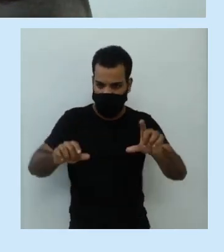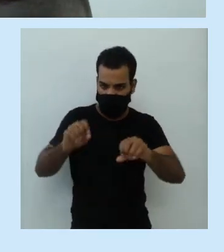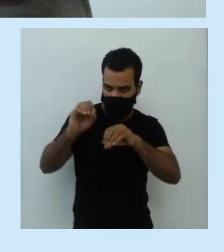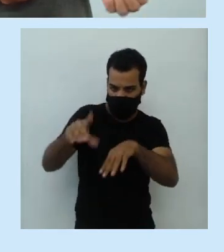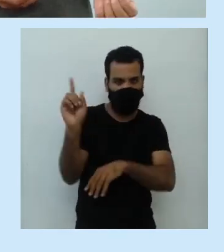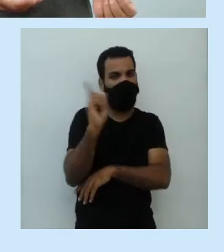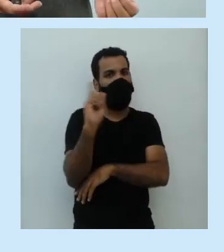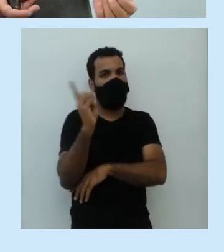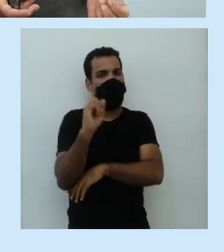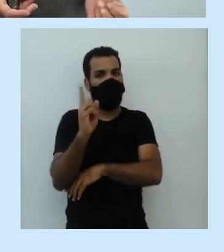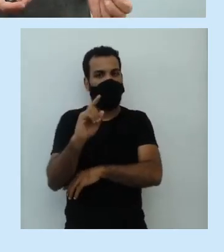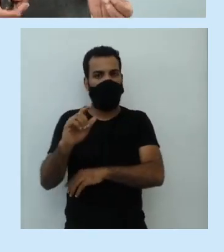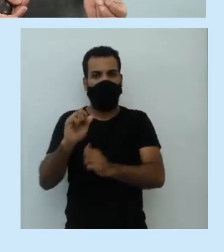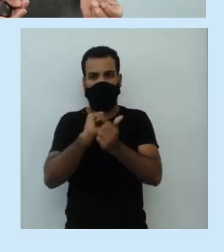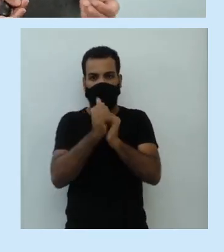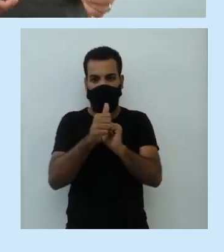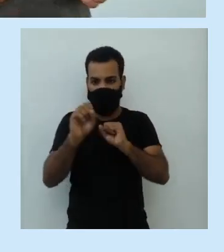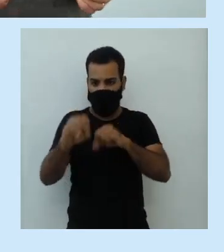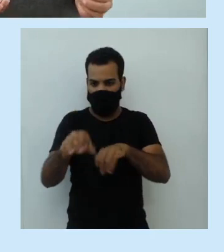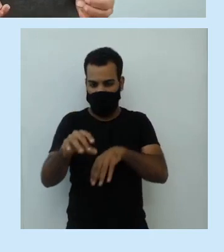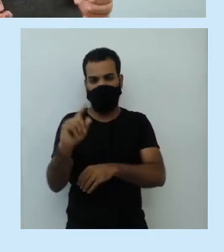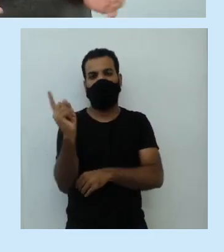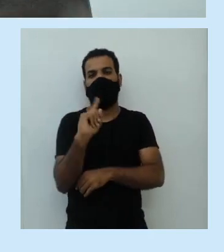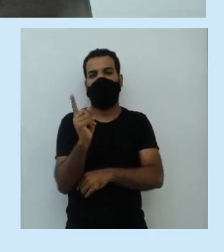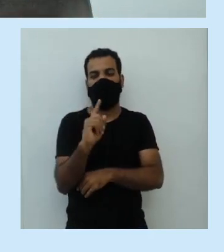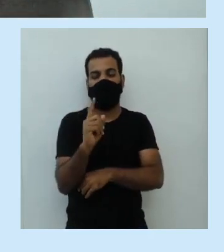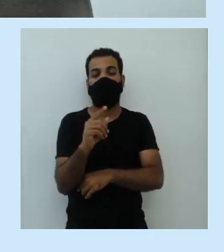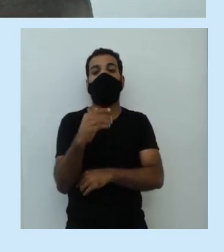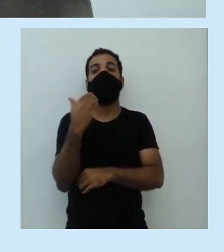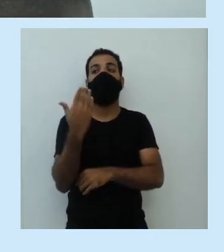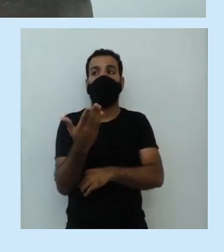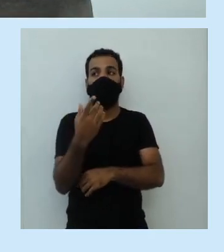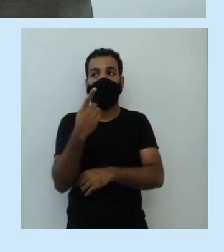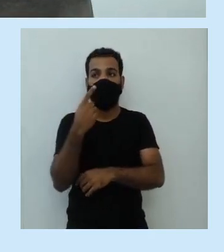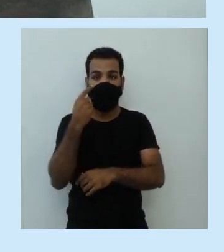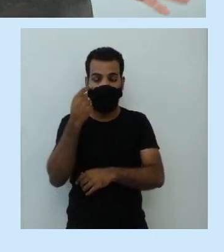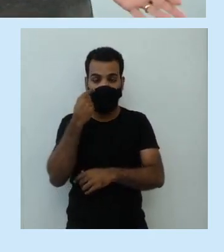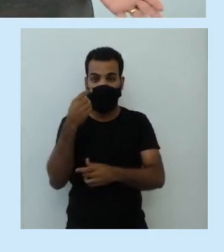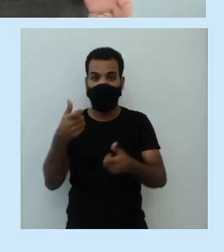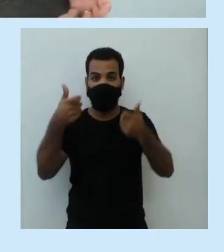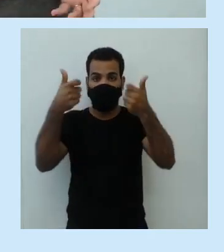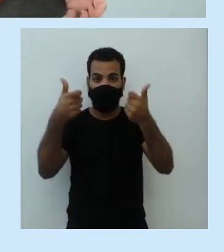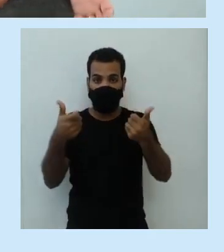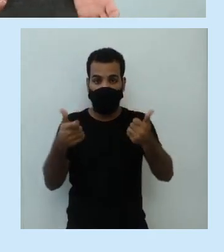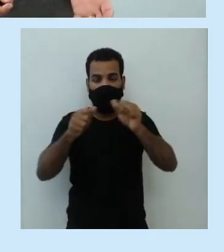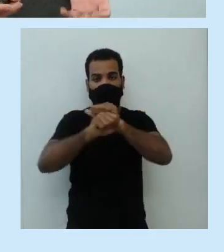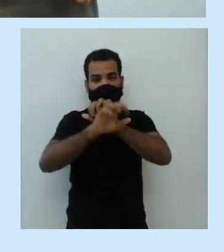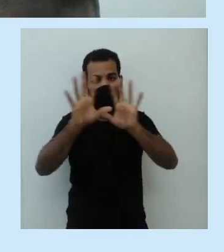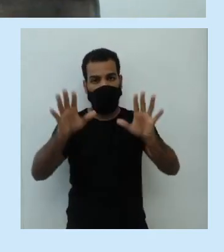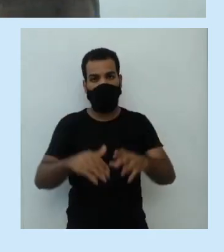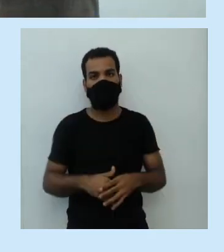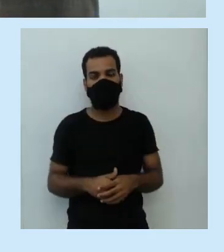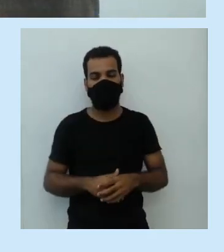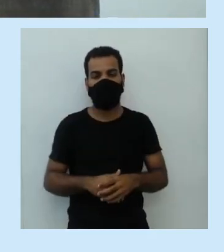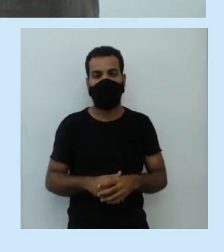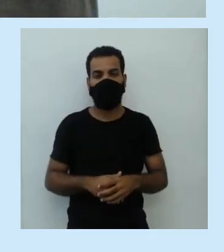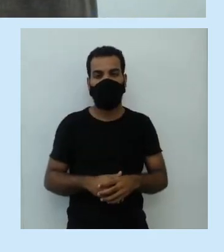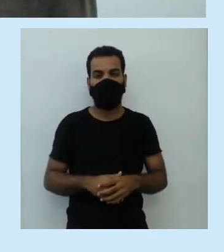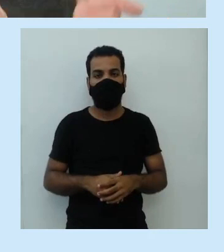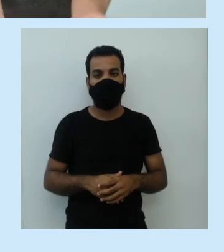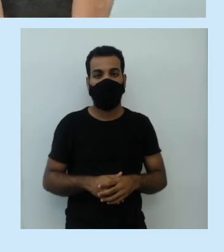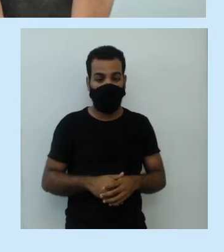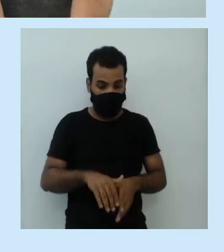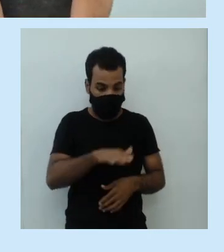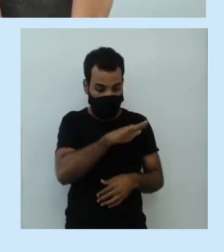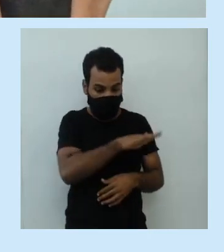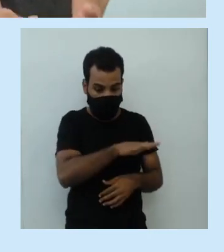os programas esportivos, certo? Então, fechando o parênteses aqui, só para deixar isso claro. Crianças sofrem uma influência